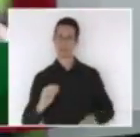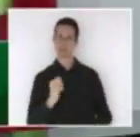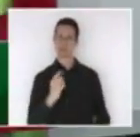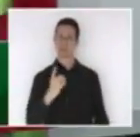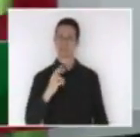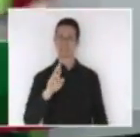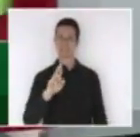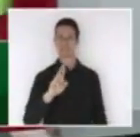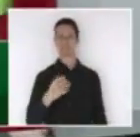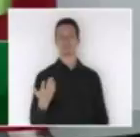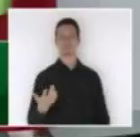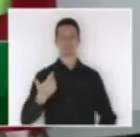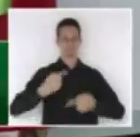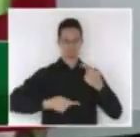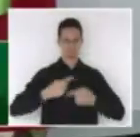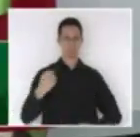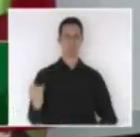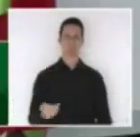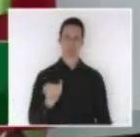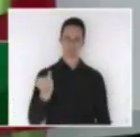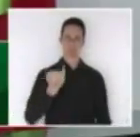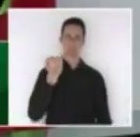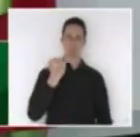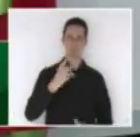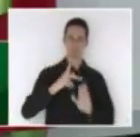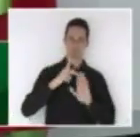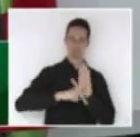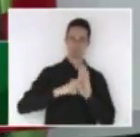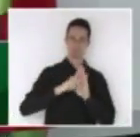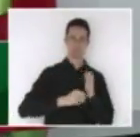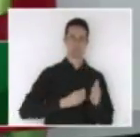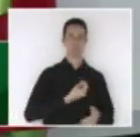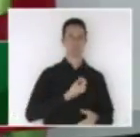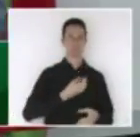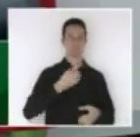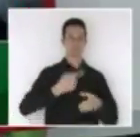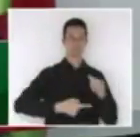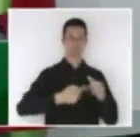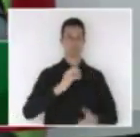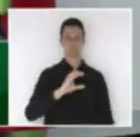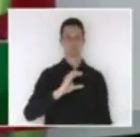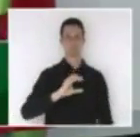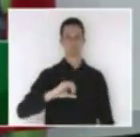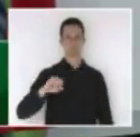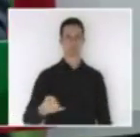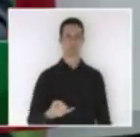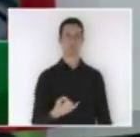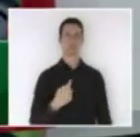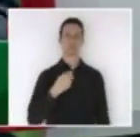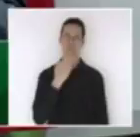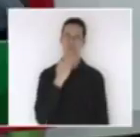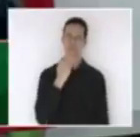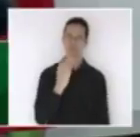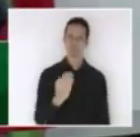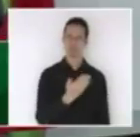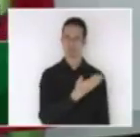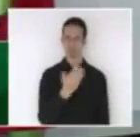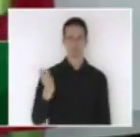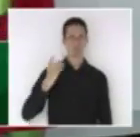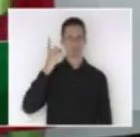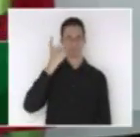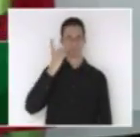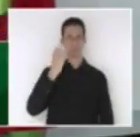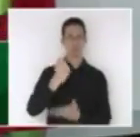importante, o projeto está na CCJ. Eu peço o apoio de todos os deputados que ajudem a fazer com que esse projeto